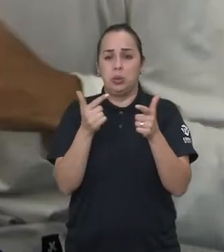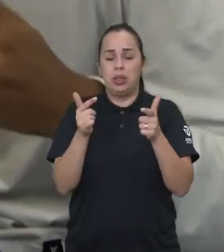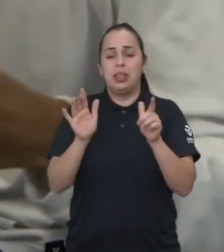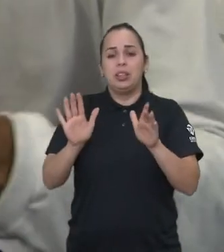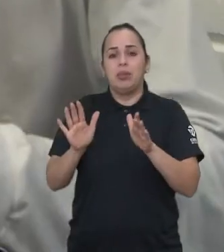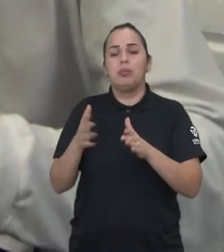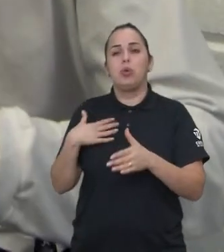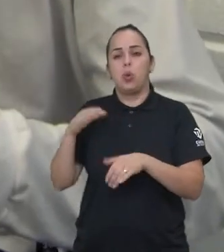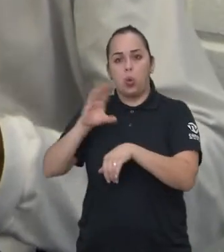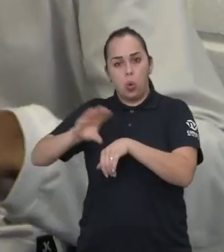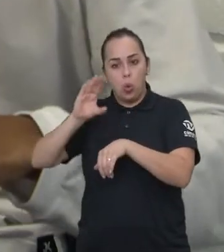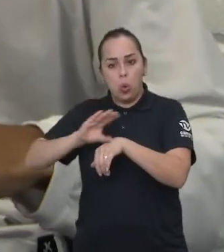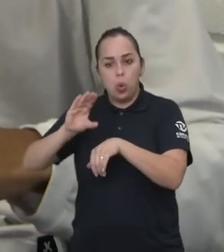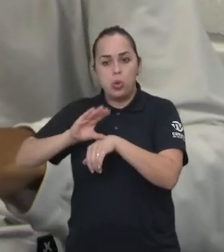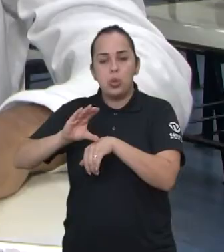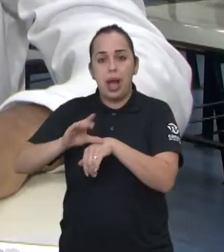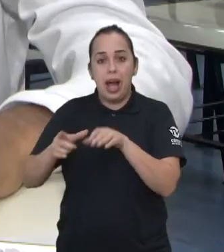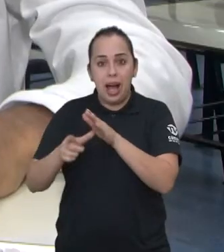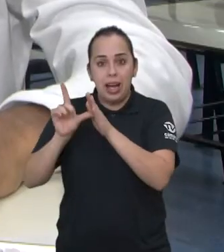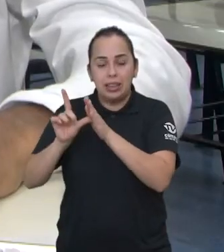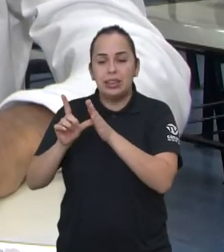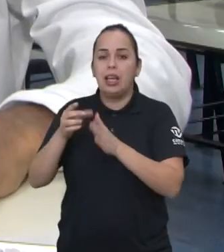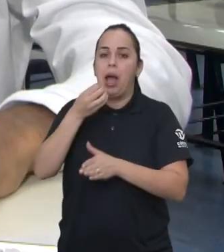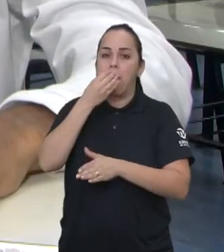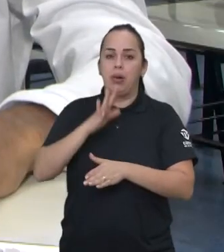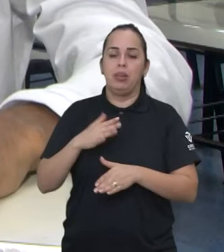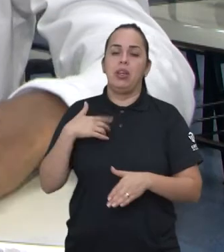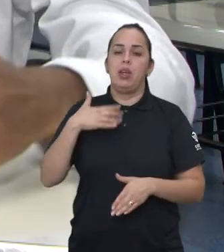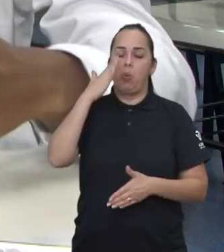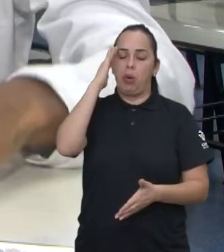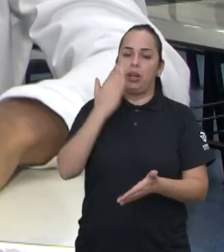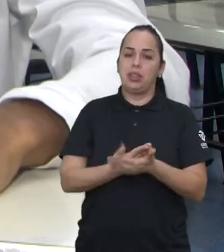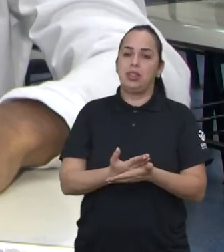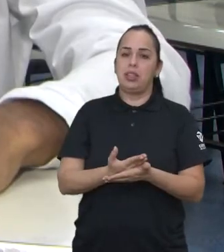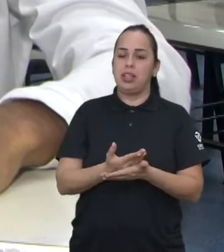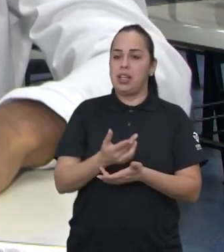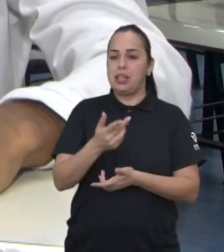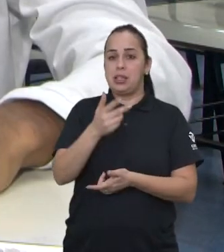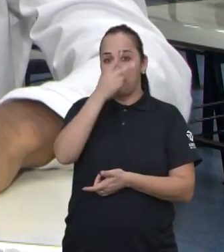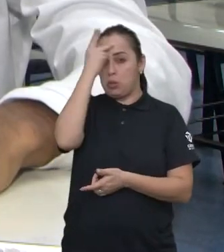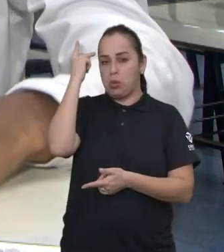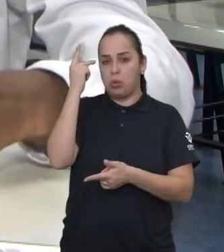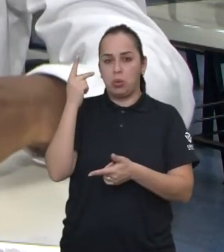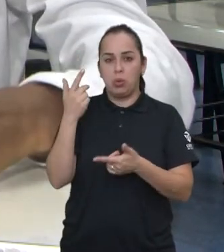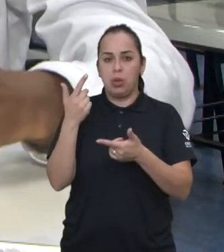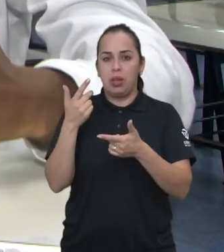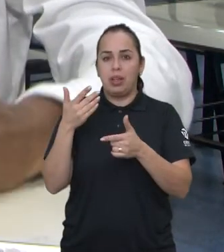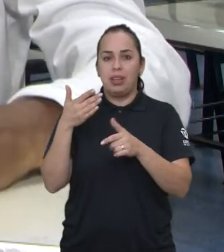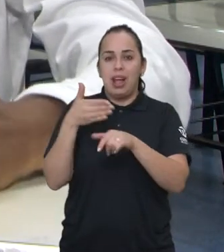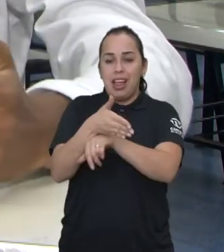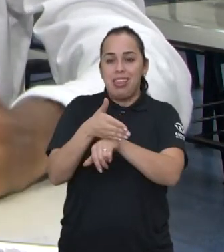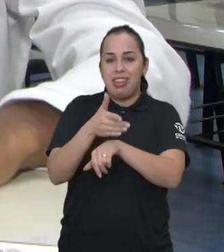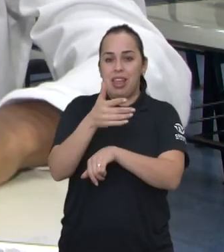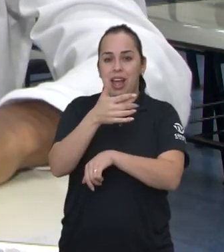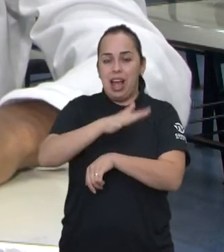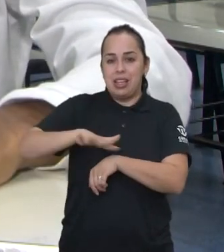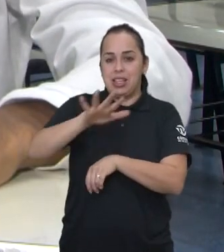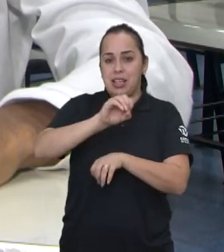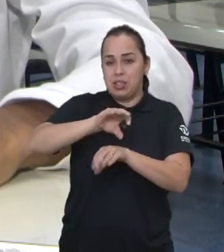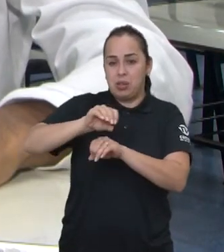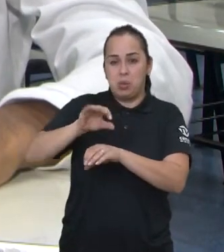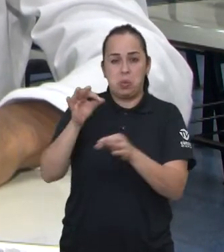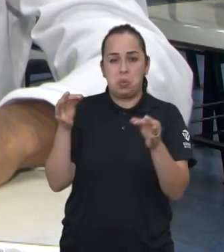sendo fundamental para mudar essa realidade eu acredito que muitas pessoas não têm acesso a uma educação